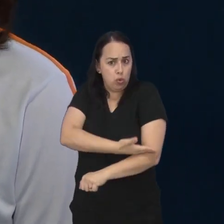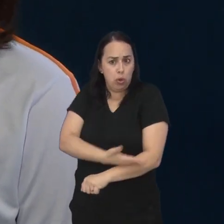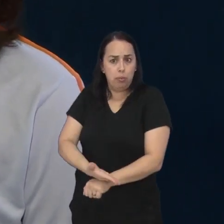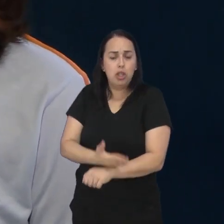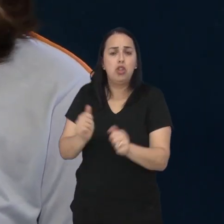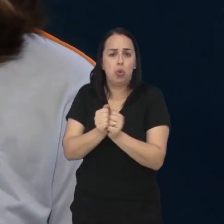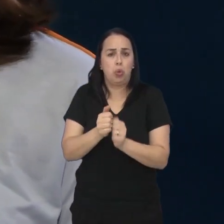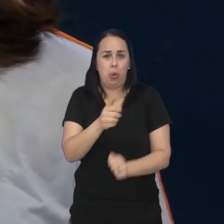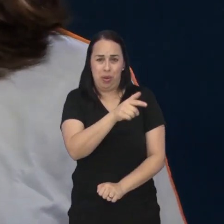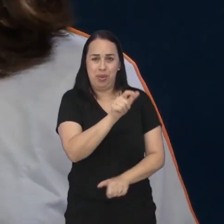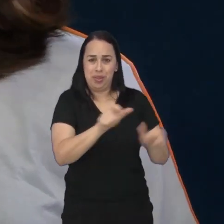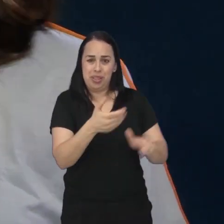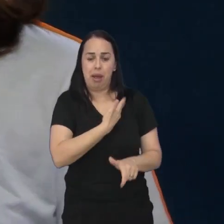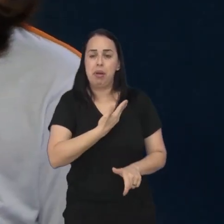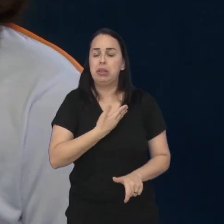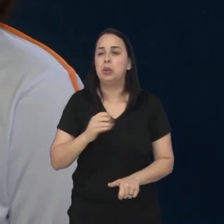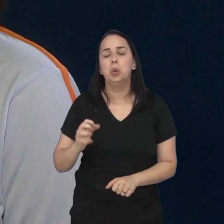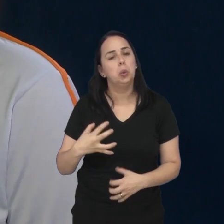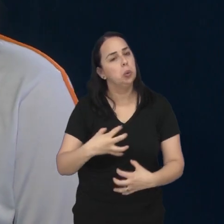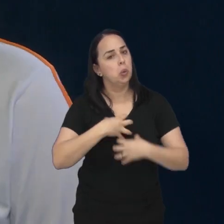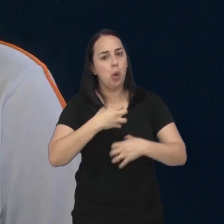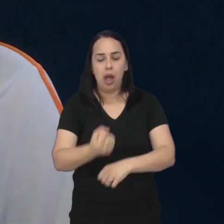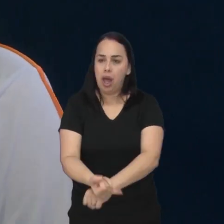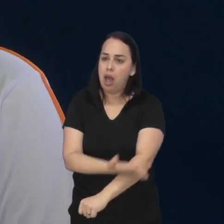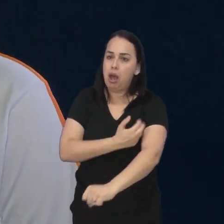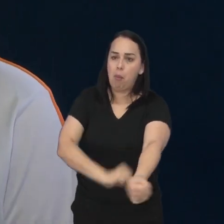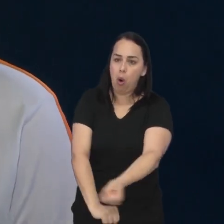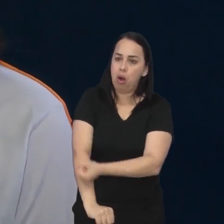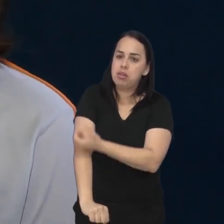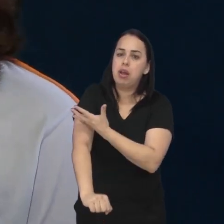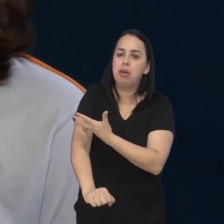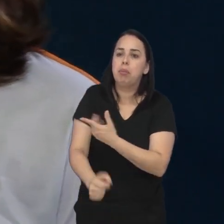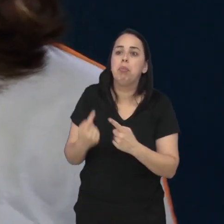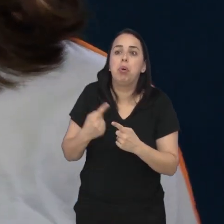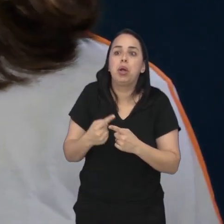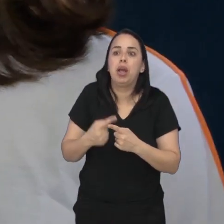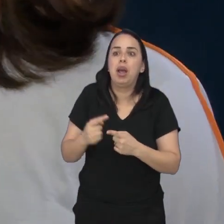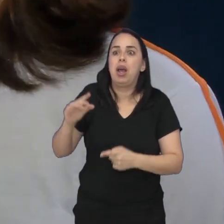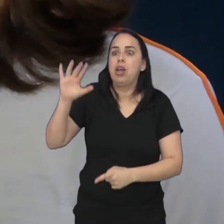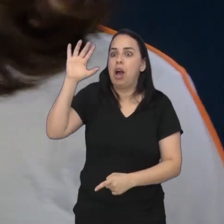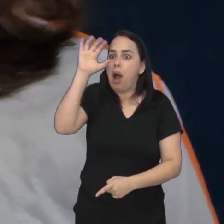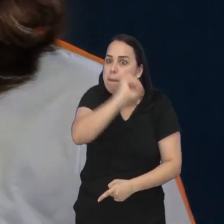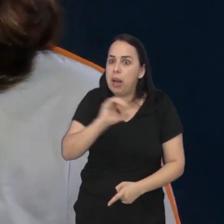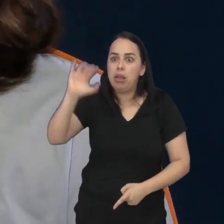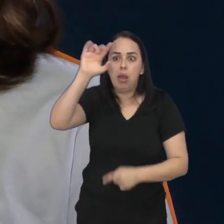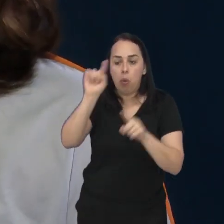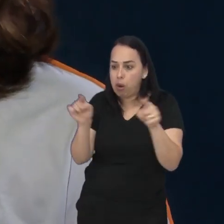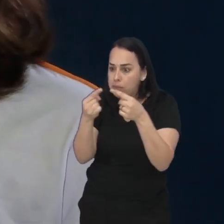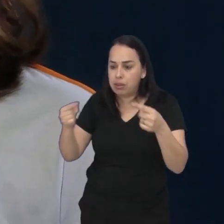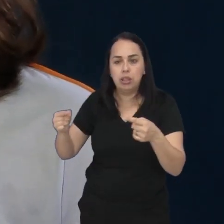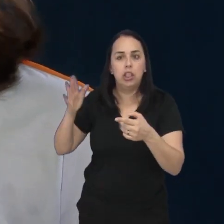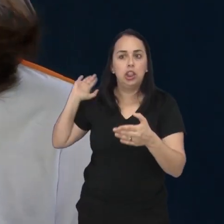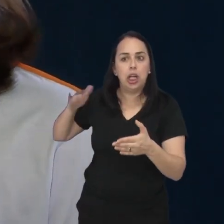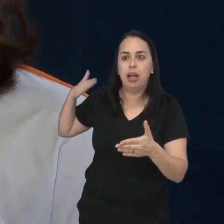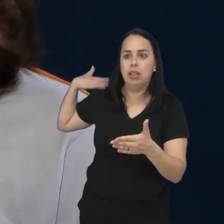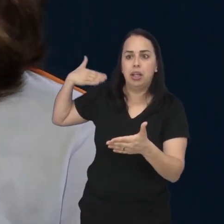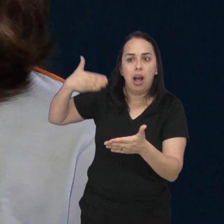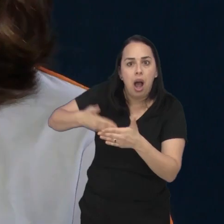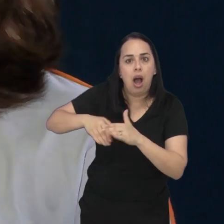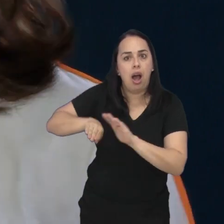costume com os colegas. Sim, eu sinto muita emoção, sabe? Porque faz tempo que a gente canta o hino,